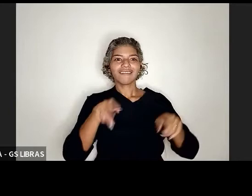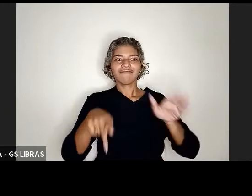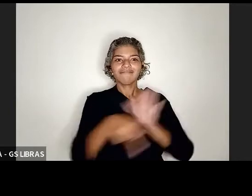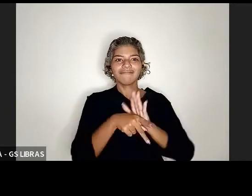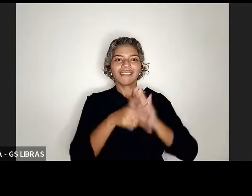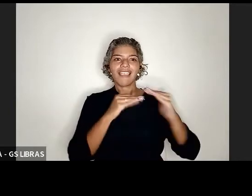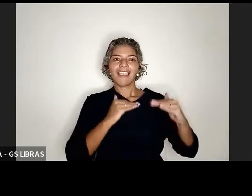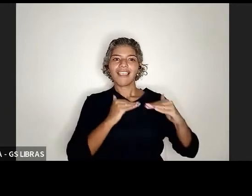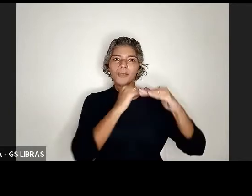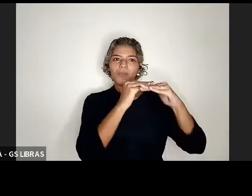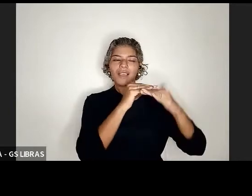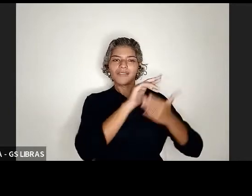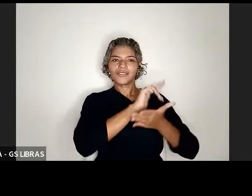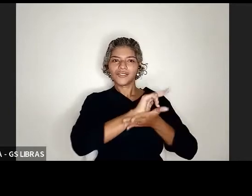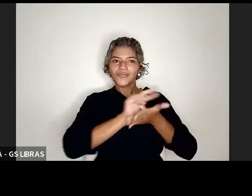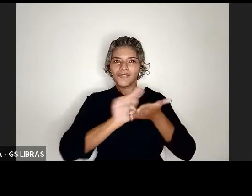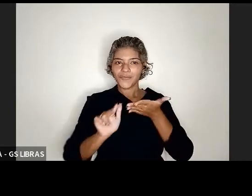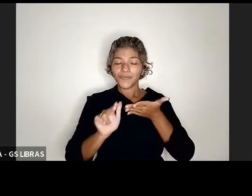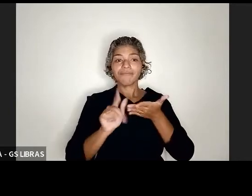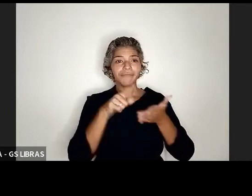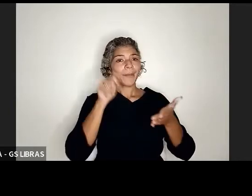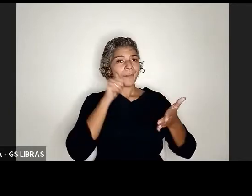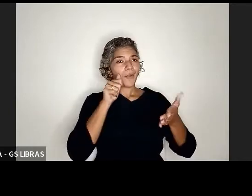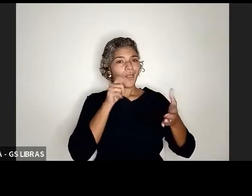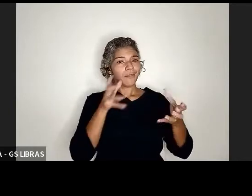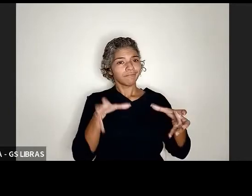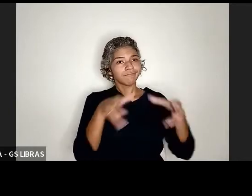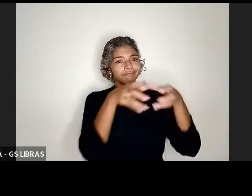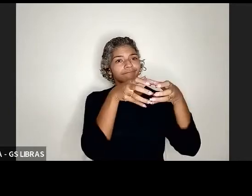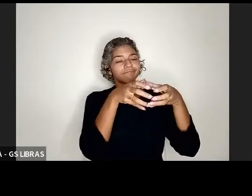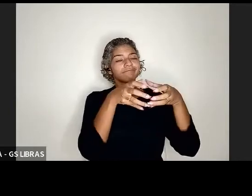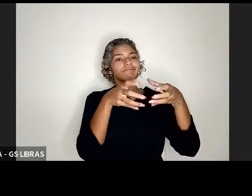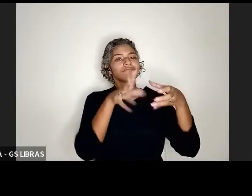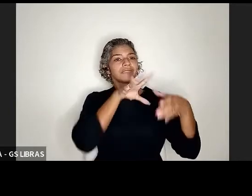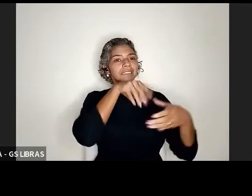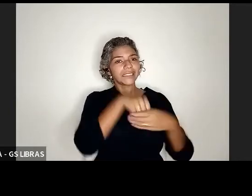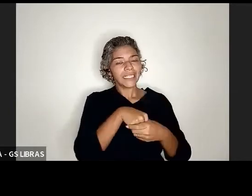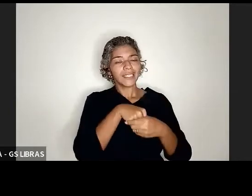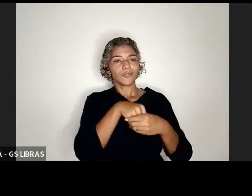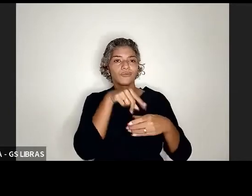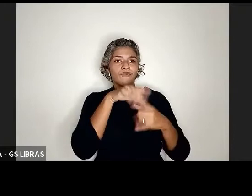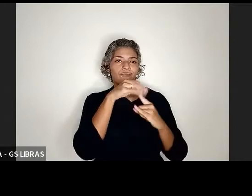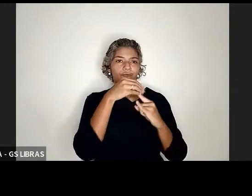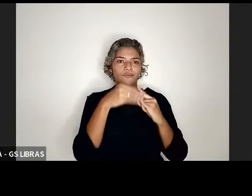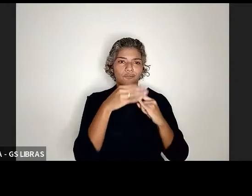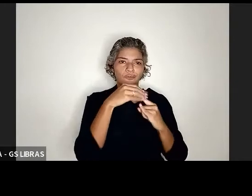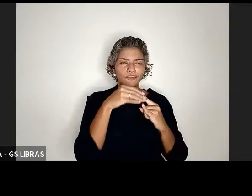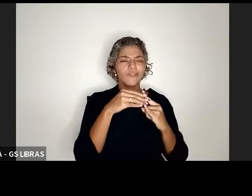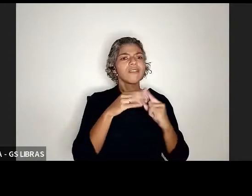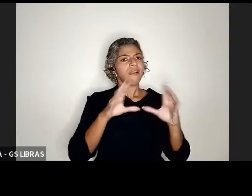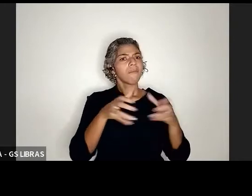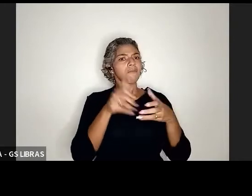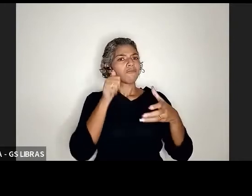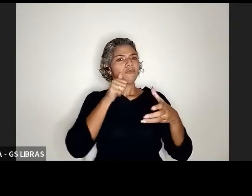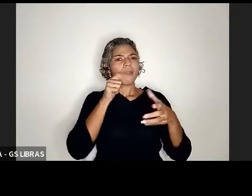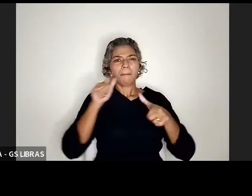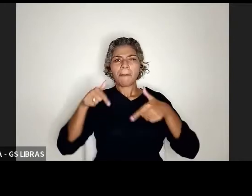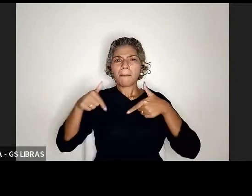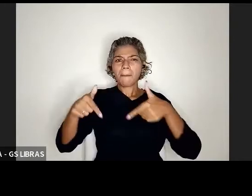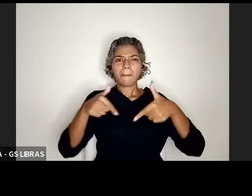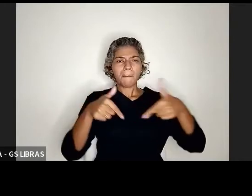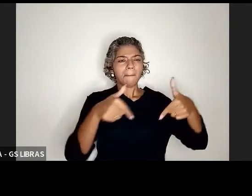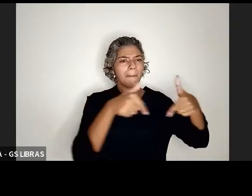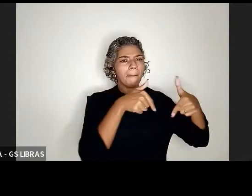que pertencem ao Comitê de Pró-Equidade da Fiocruz, mulheres que atuam em diversos movimentos de mulheres na Fiocruz, mas também em